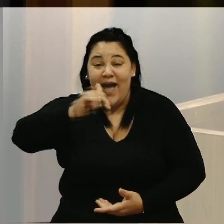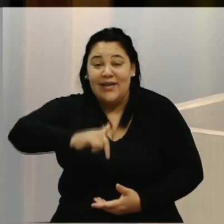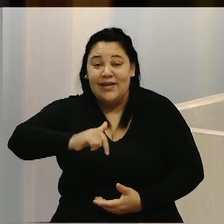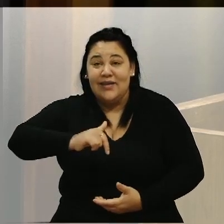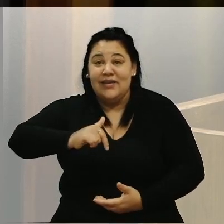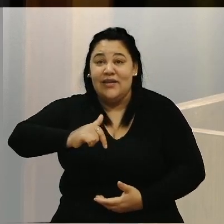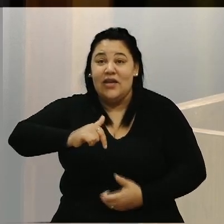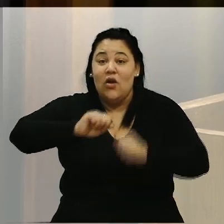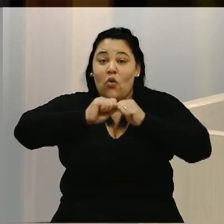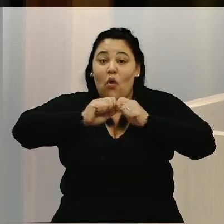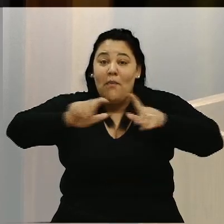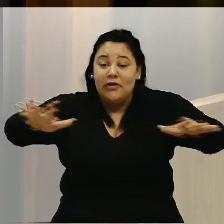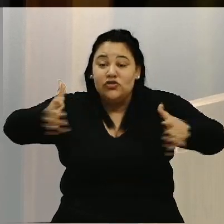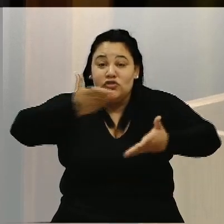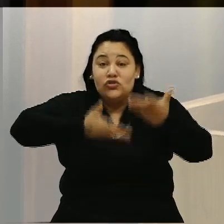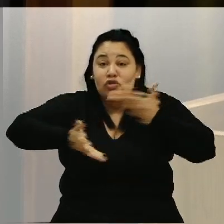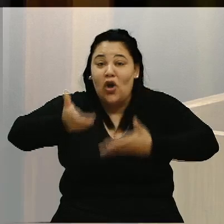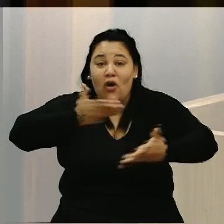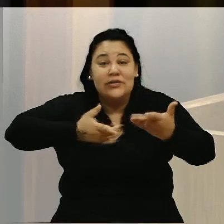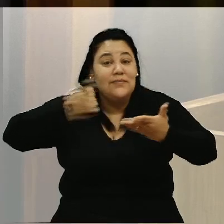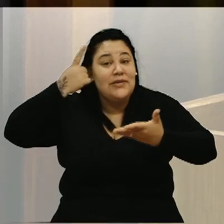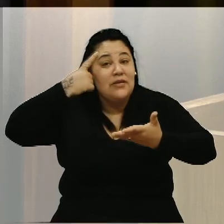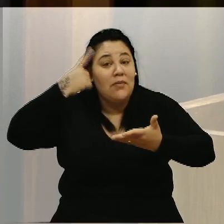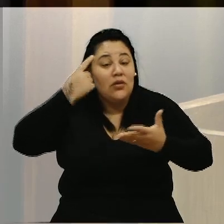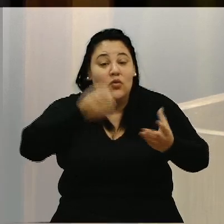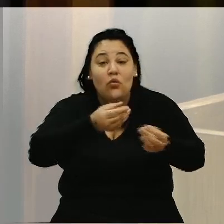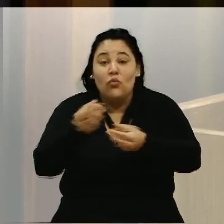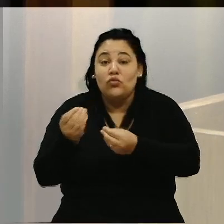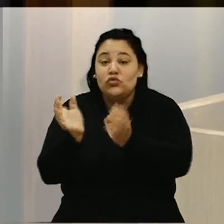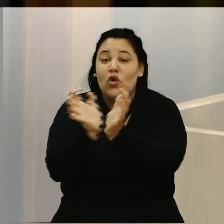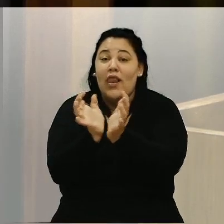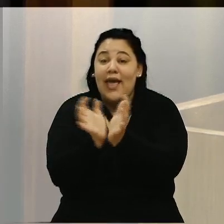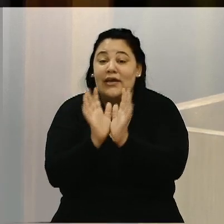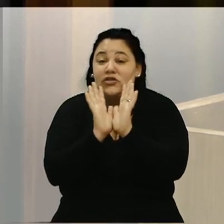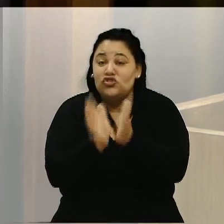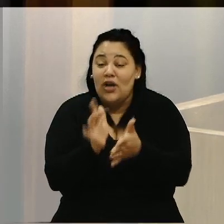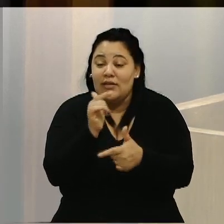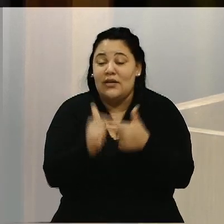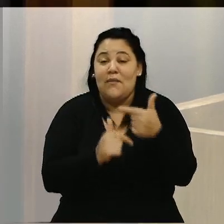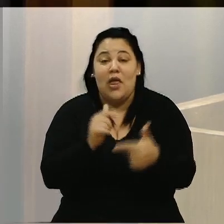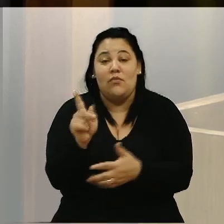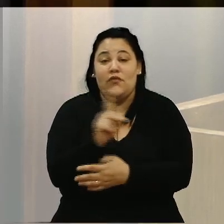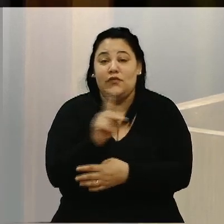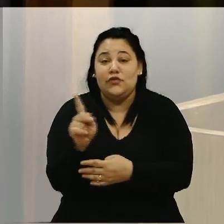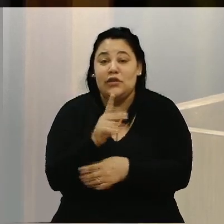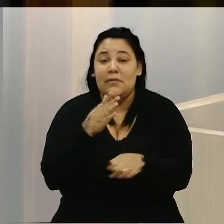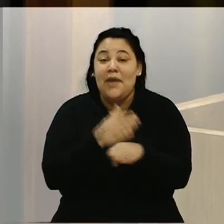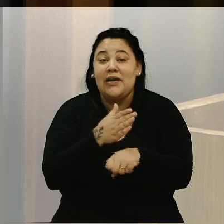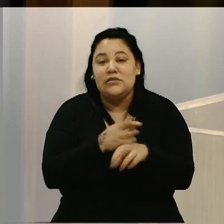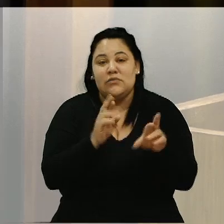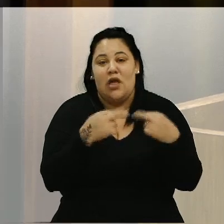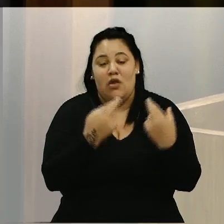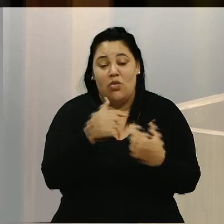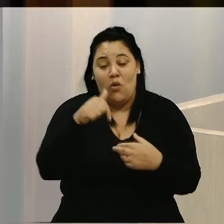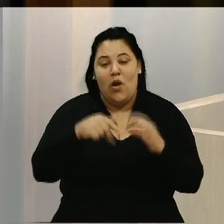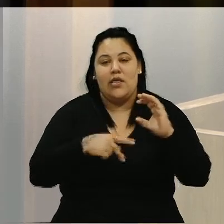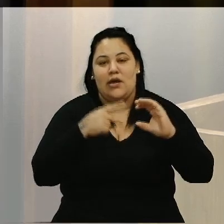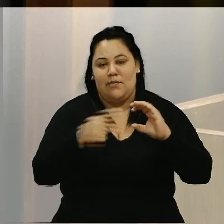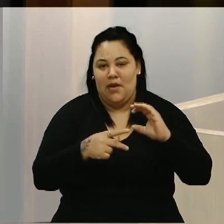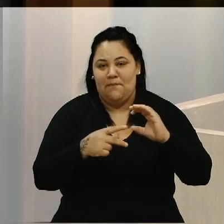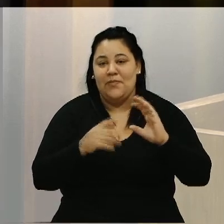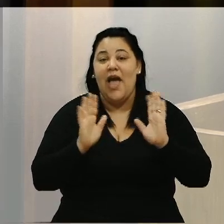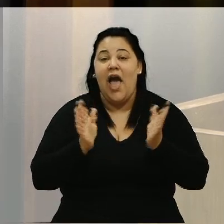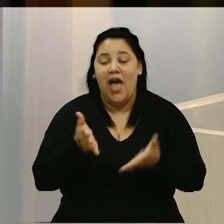essa reflexão com muitos dos colegas que são professores e que estão aqui na sessão. A gente sabe que